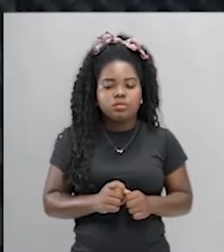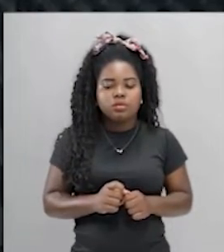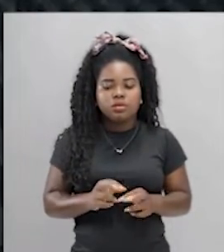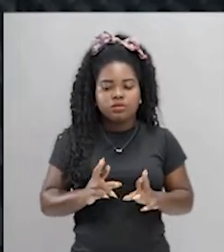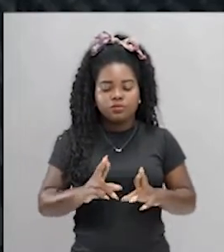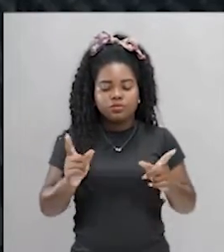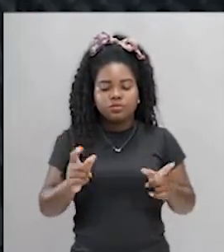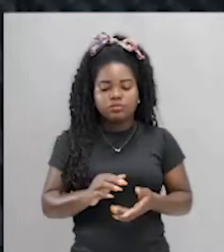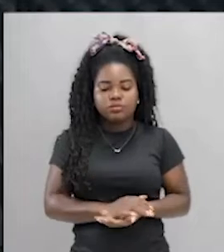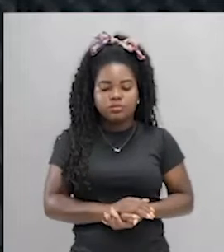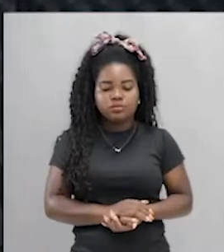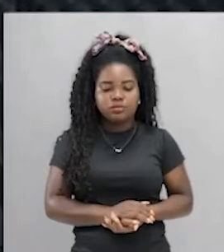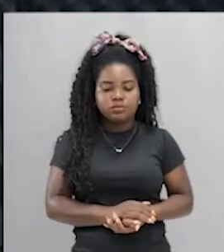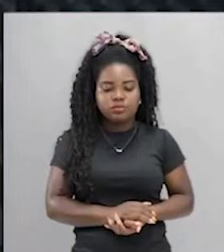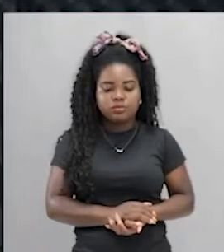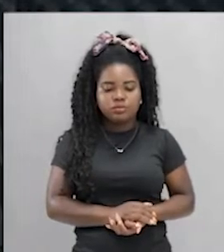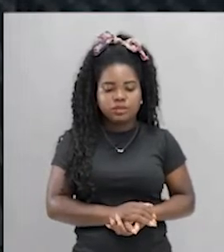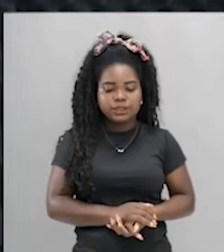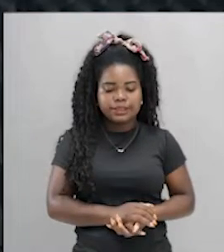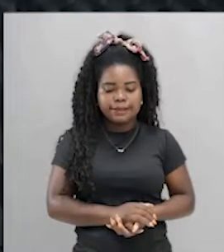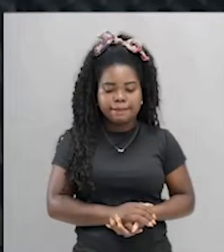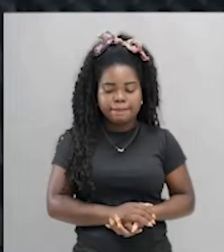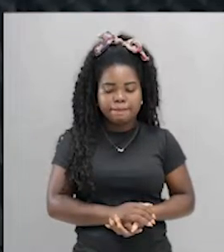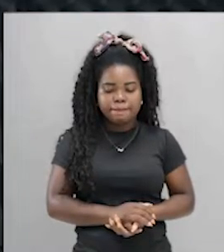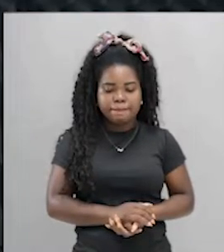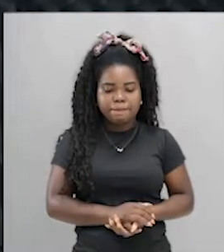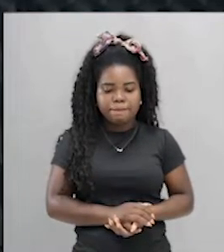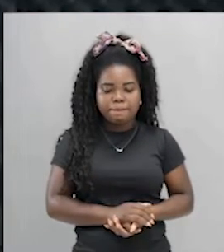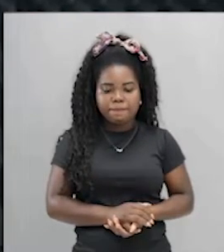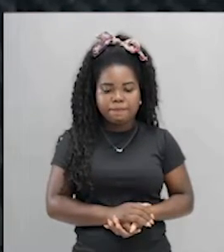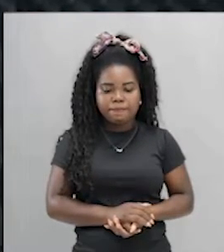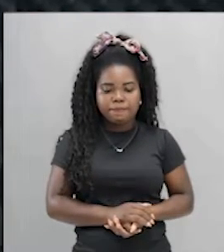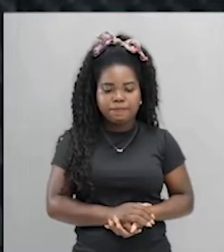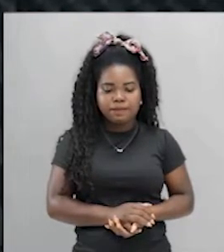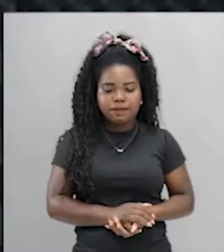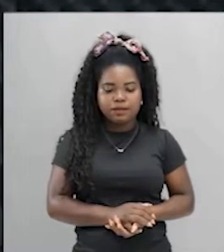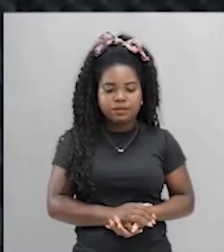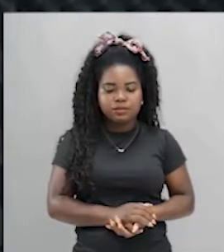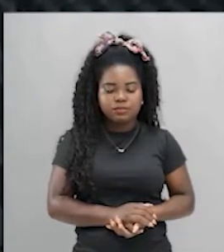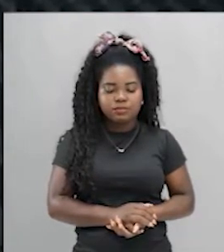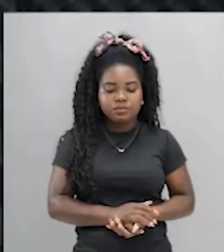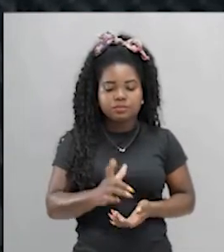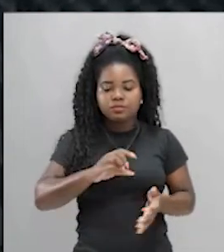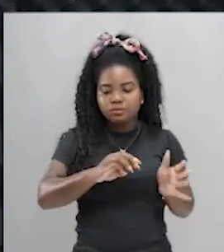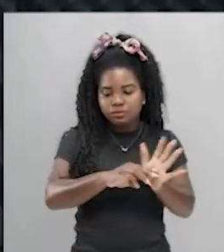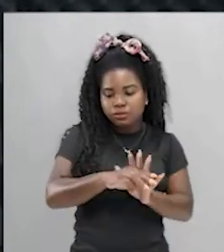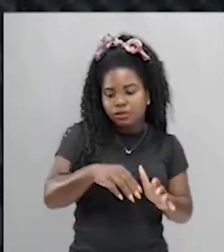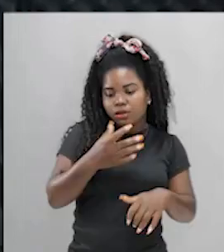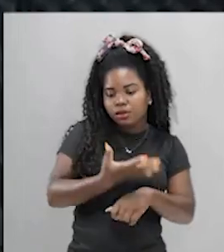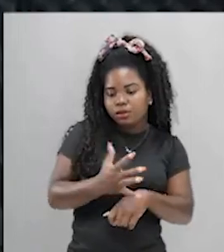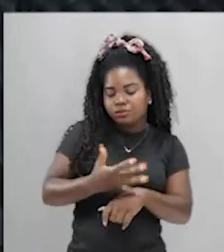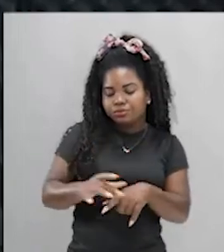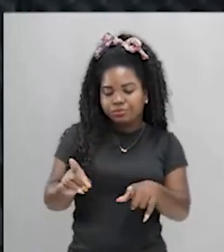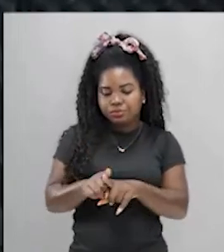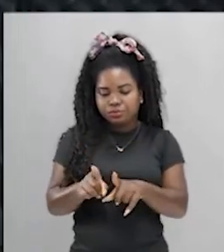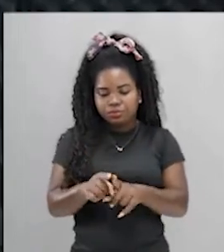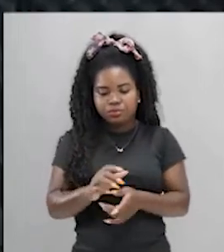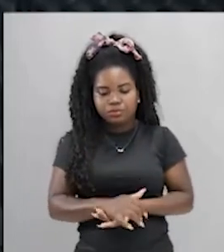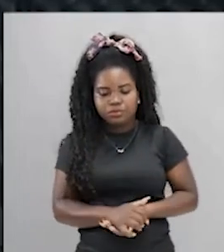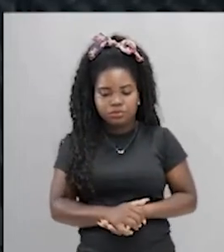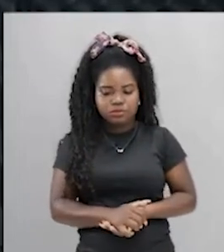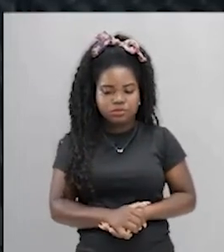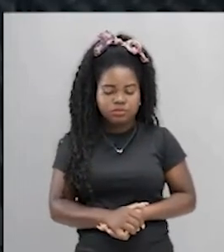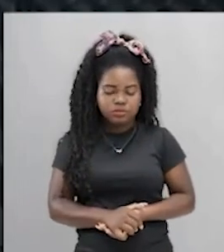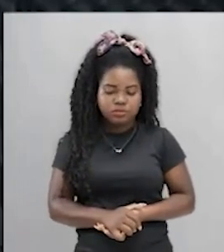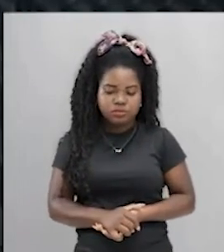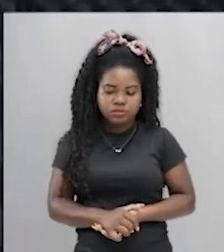viés diferente. Ele não possui uma técnica específica, ele tem método e tem exercícios para isso, e cada apresentação se